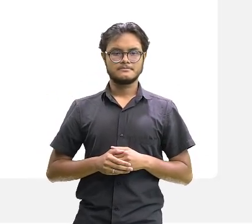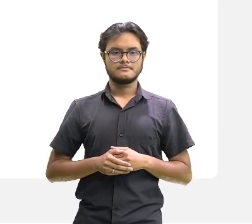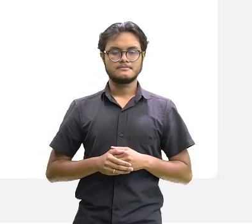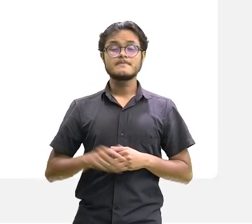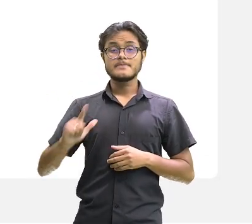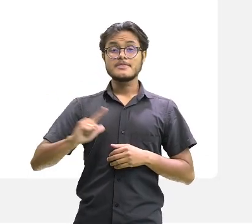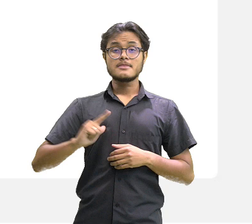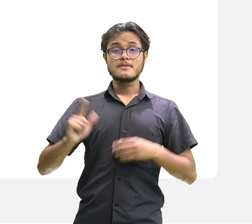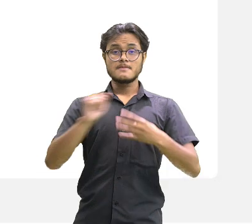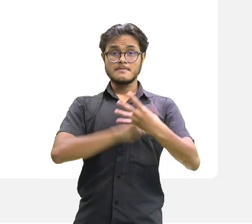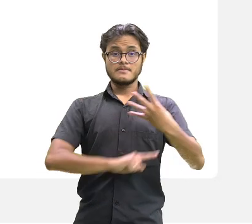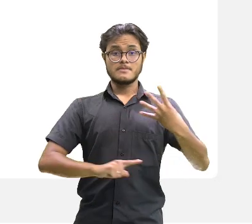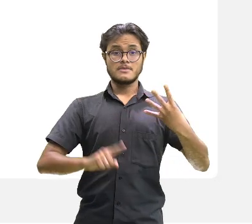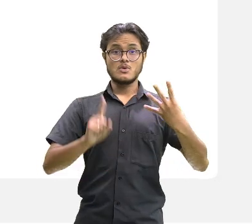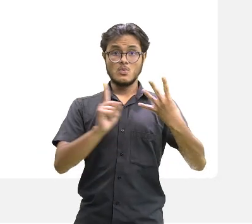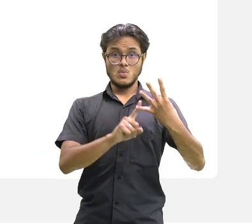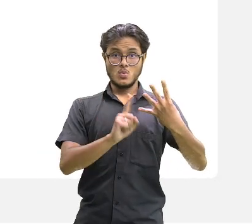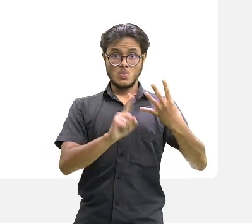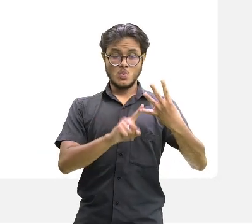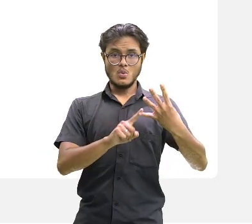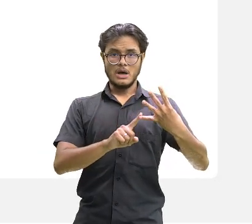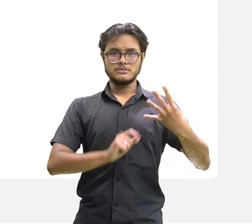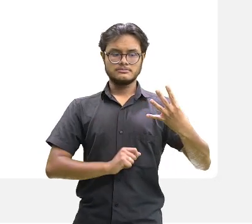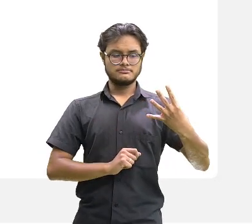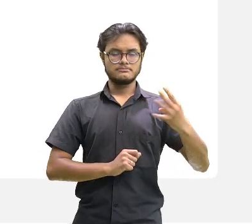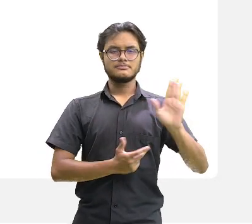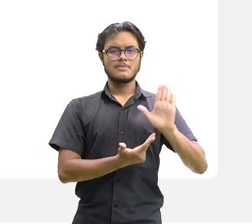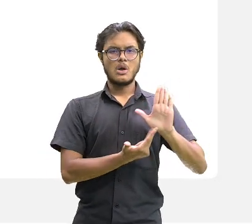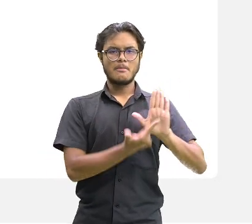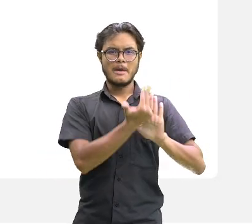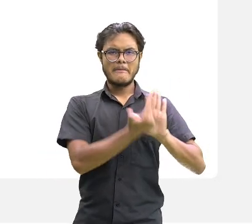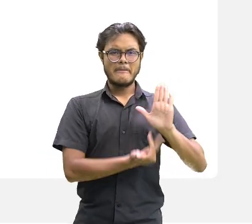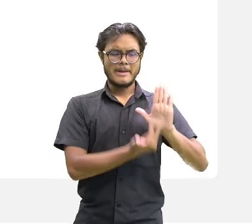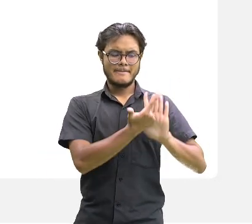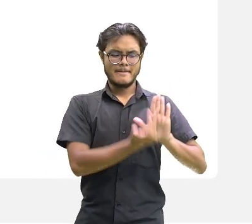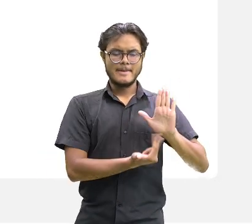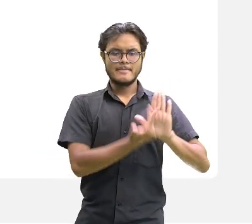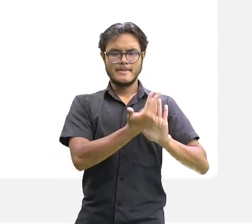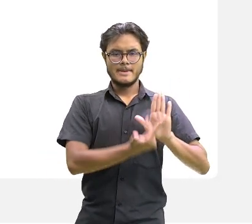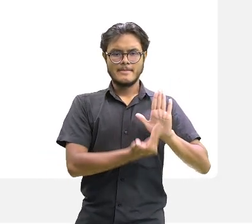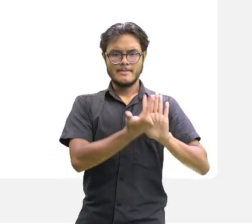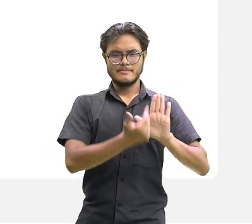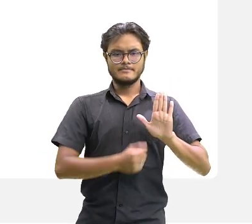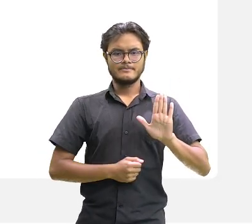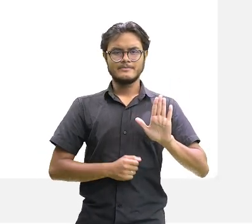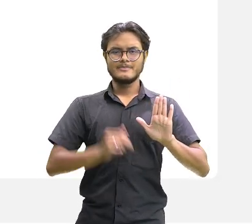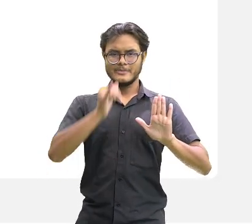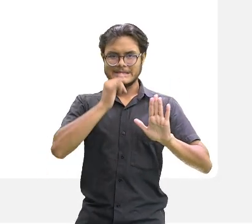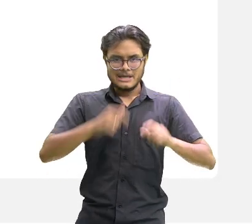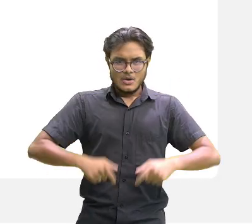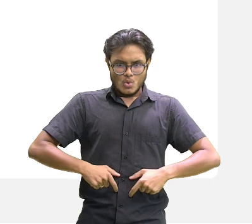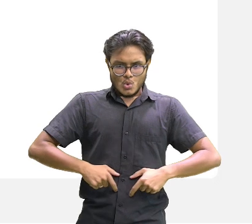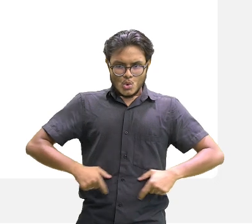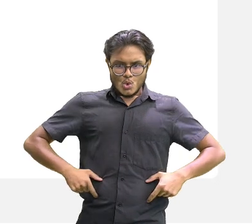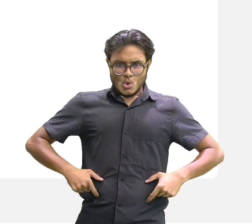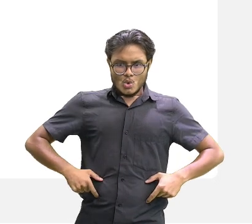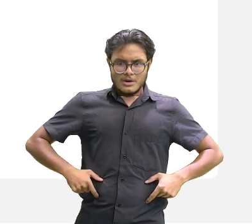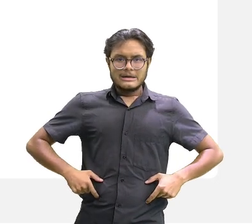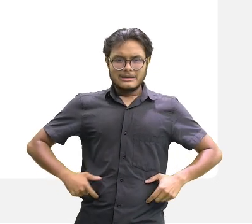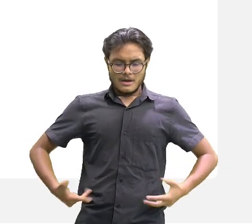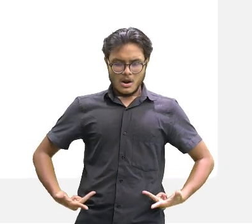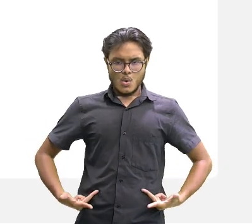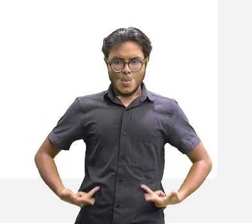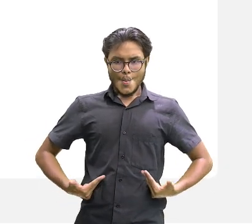nós temos aí o definitivo ou cirúrgico, que nós iremos ver aí a laqueadura, a